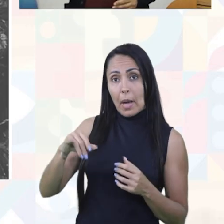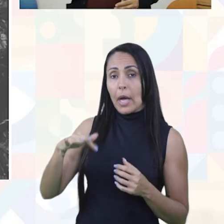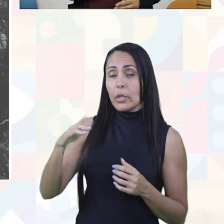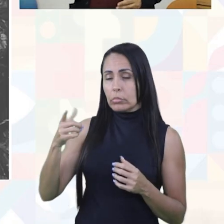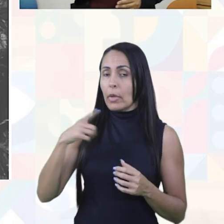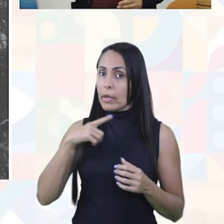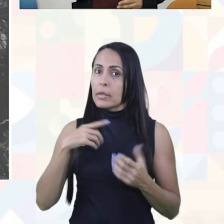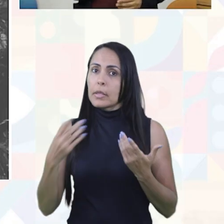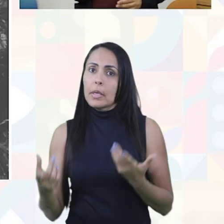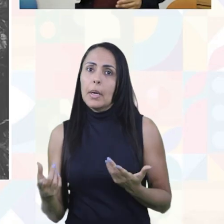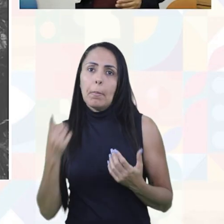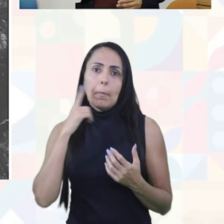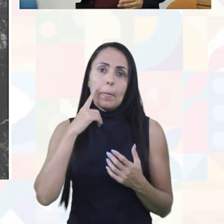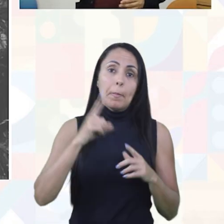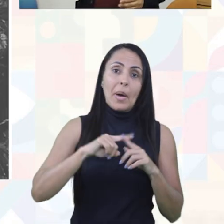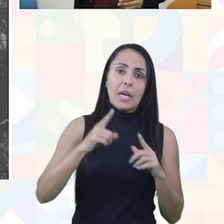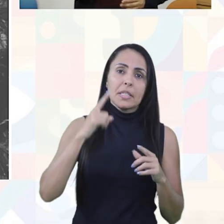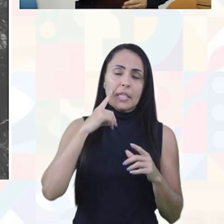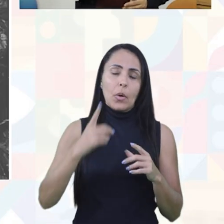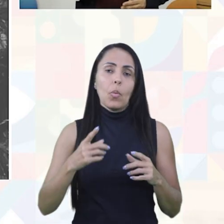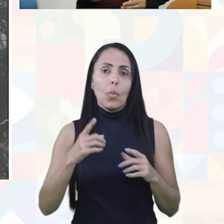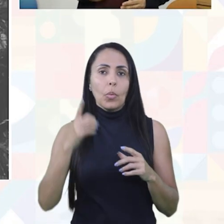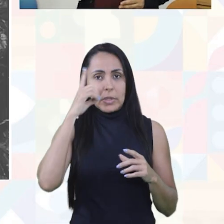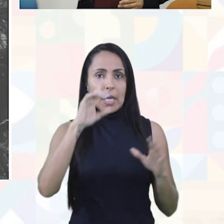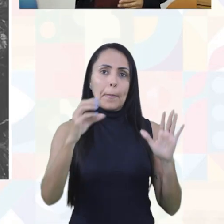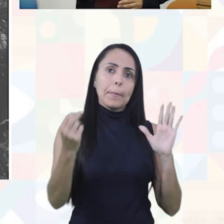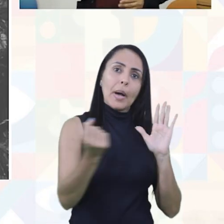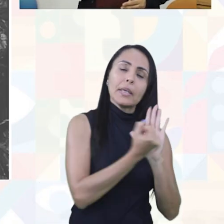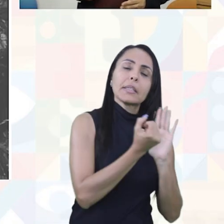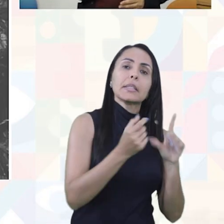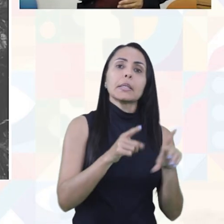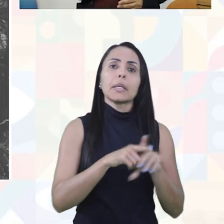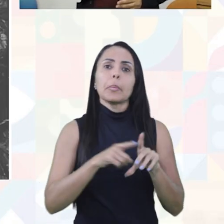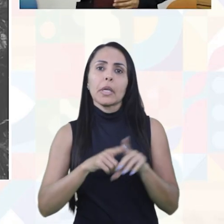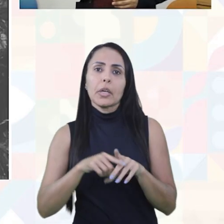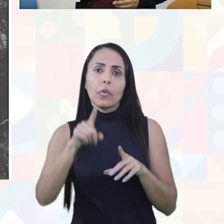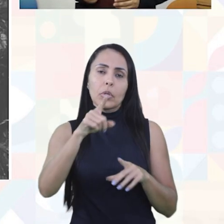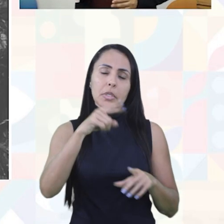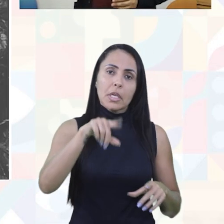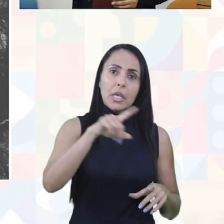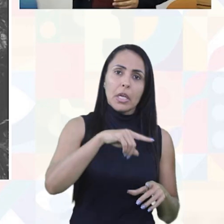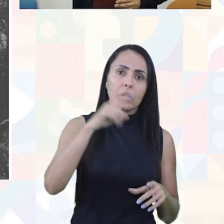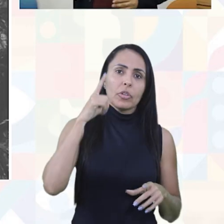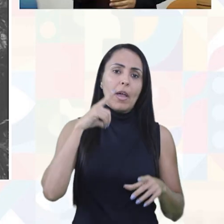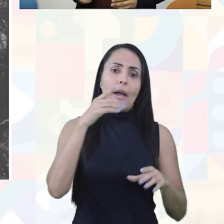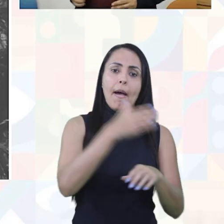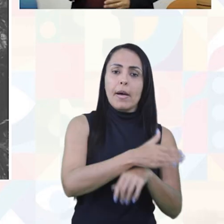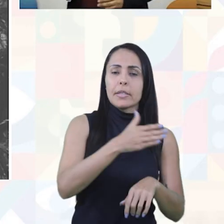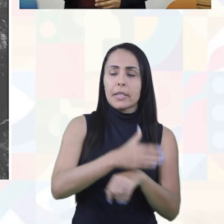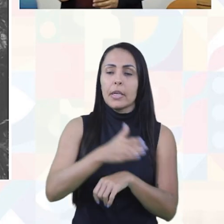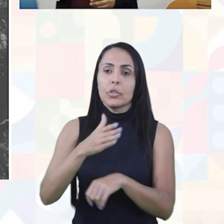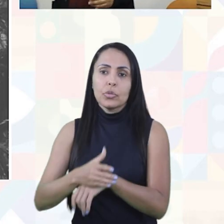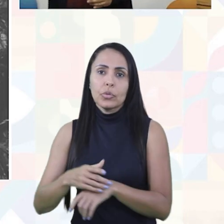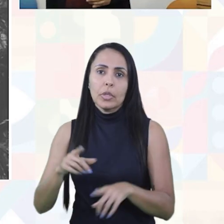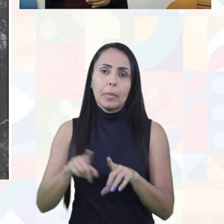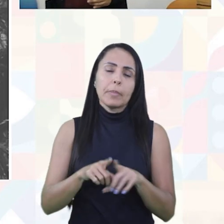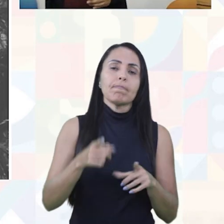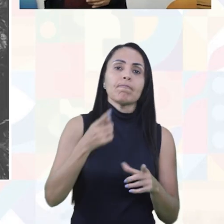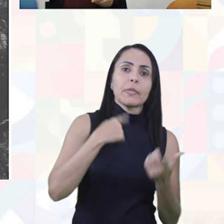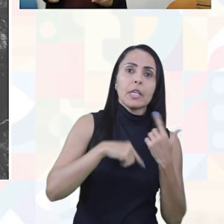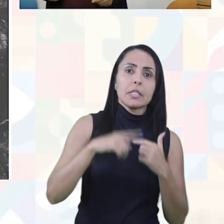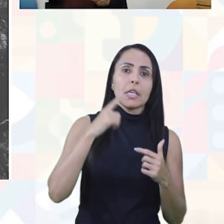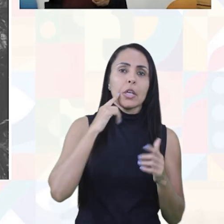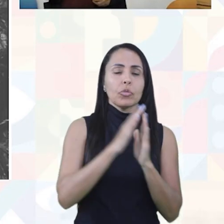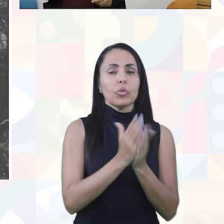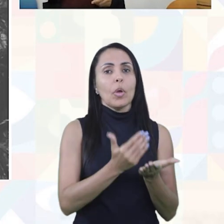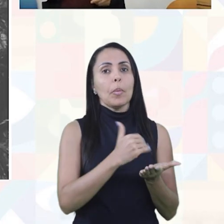muito marcante e eu gostaria de trazer para vocês, né, para que vocês tenham um pouquinho mais de acesso, caso vocês desejem, no